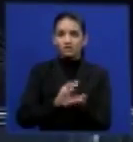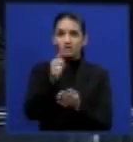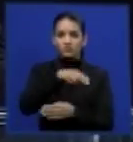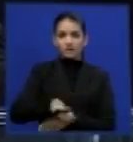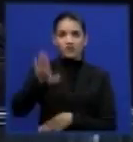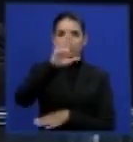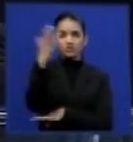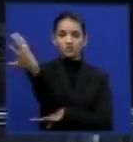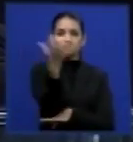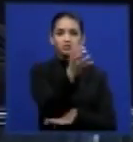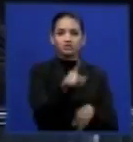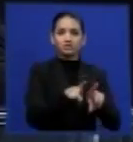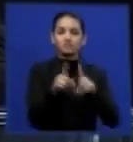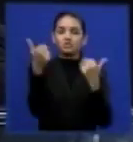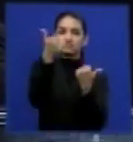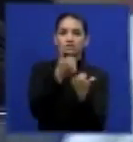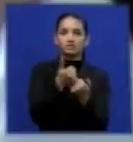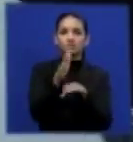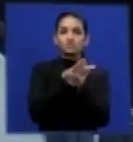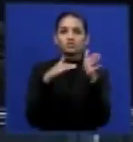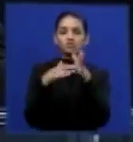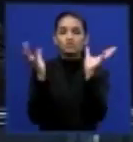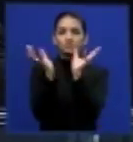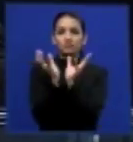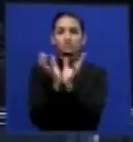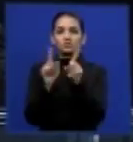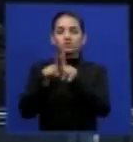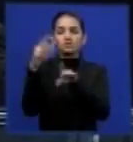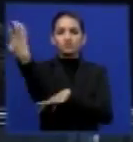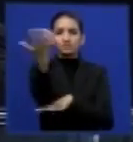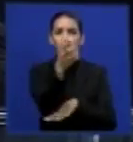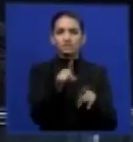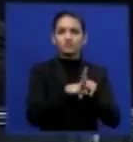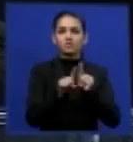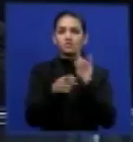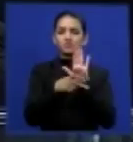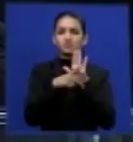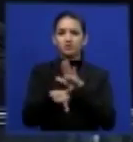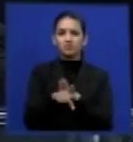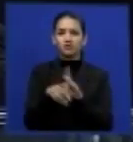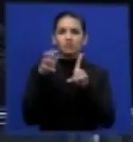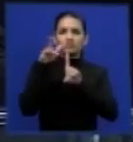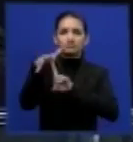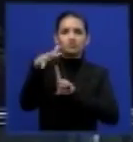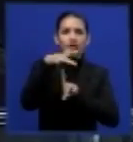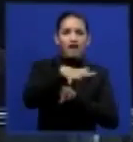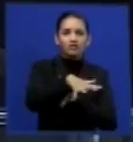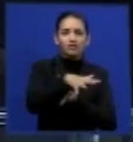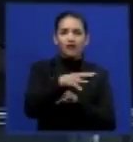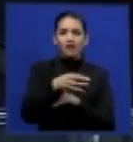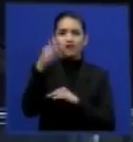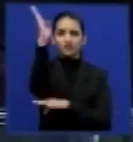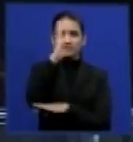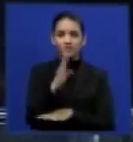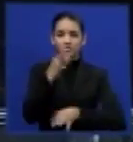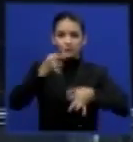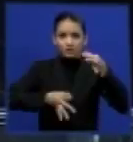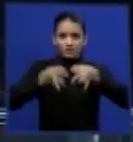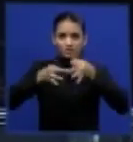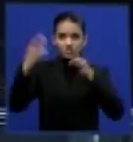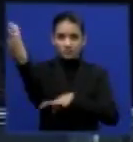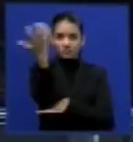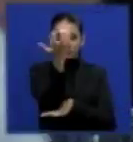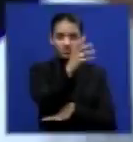Defesa do meio ambiente da saúde pública sou também membro da Rede Brasileira de Justiça ambiental onde atuo no grupo